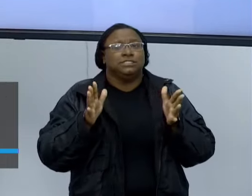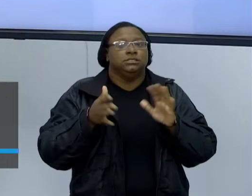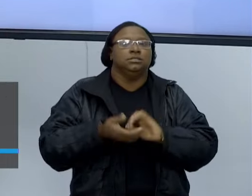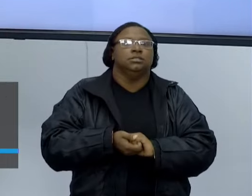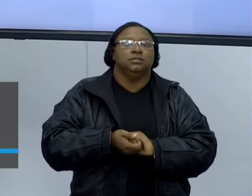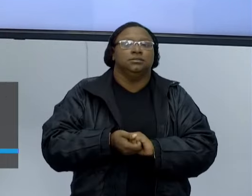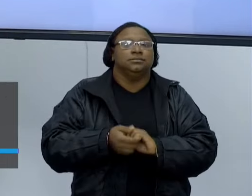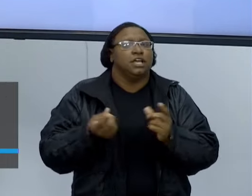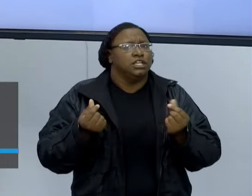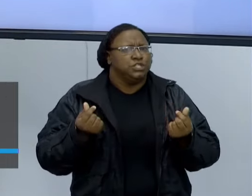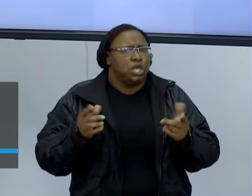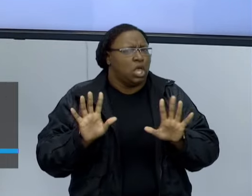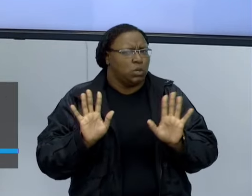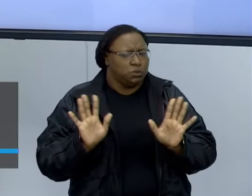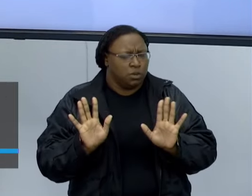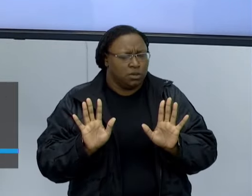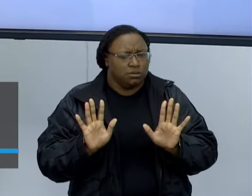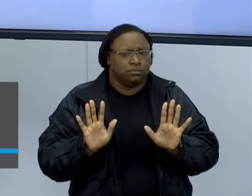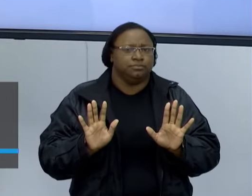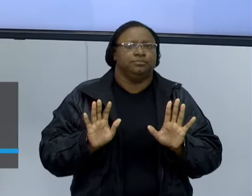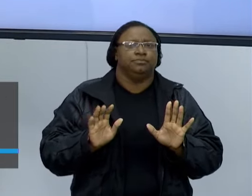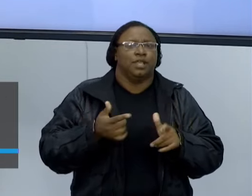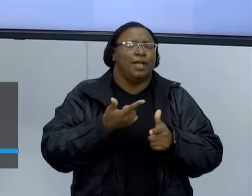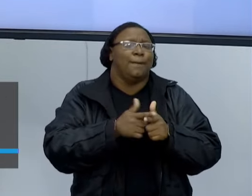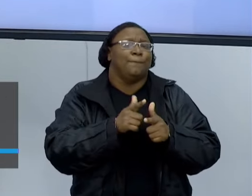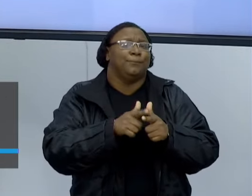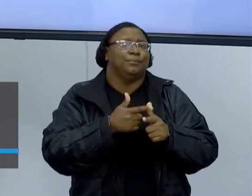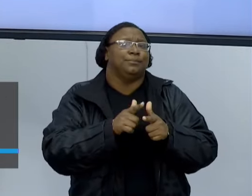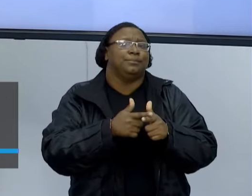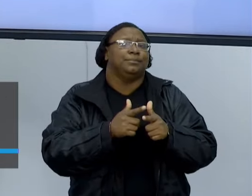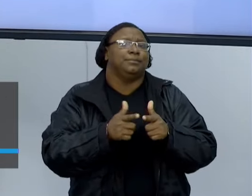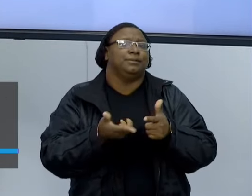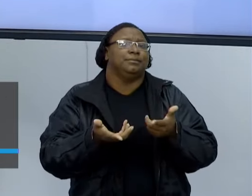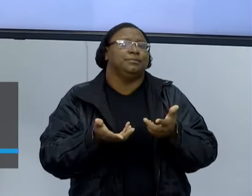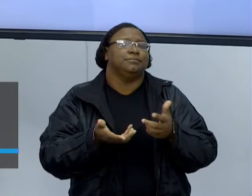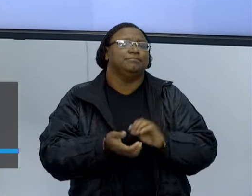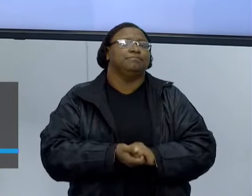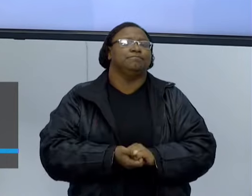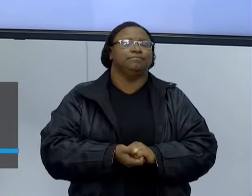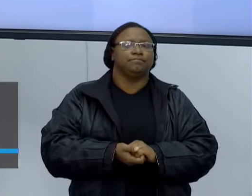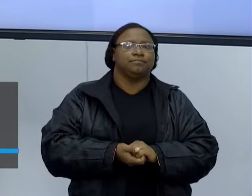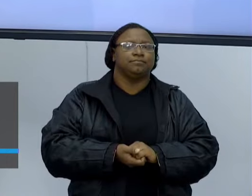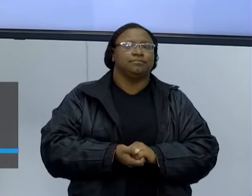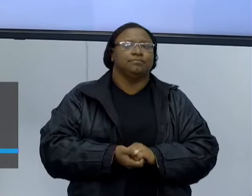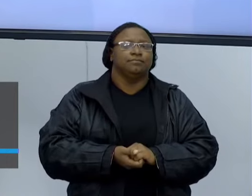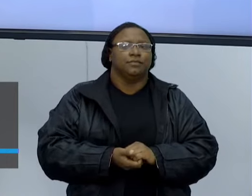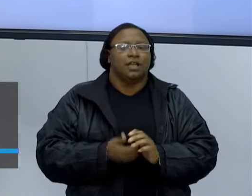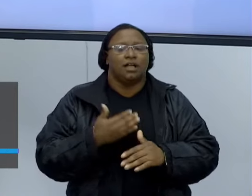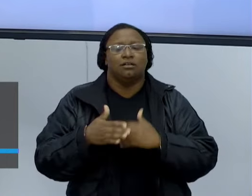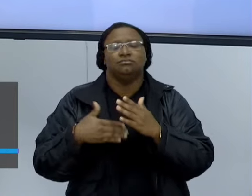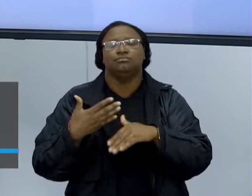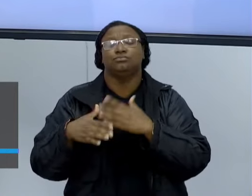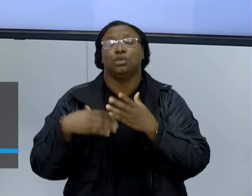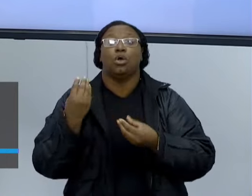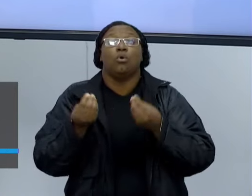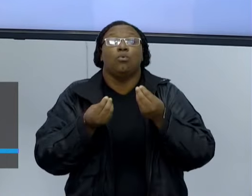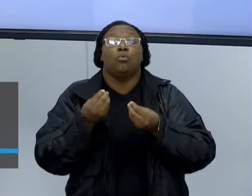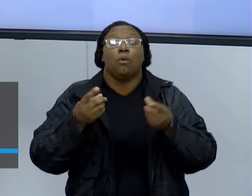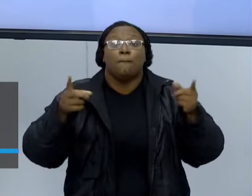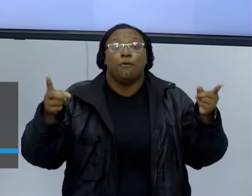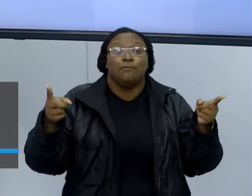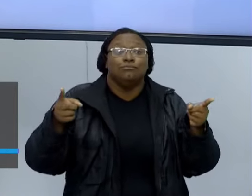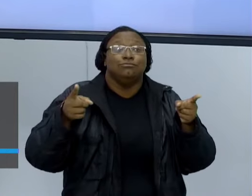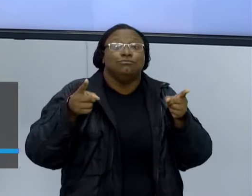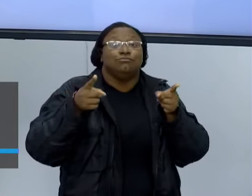de falta de dinheiro, não é isso não. Aconteceu alguns problemas mesmo no decurso de como é que a gente diminui